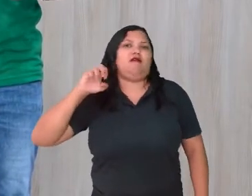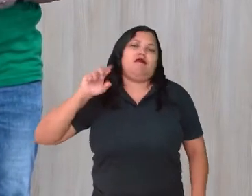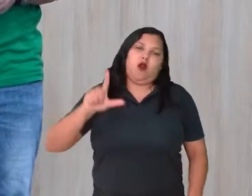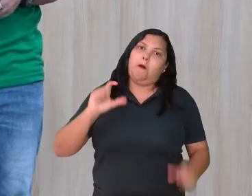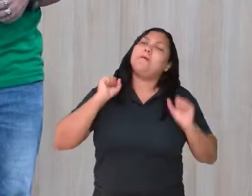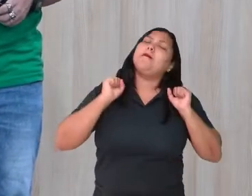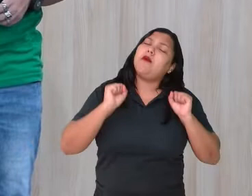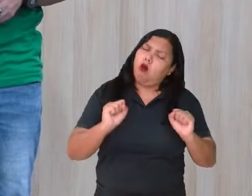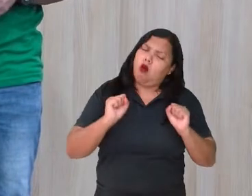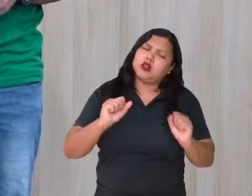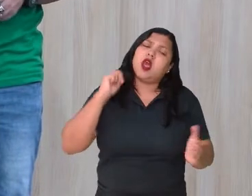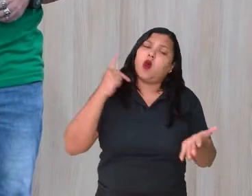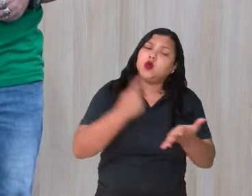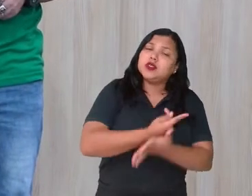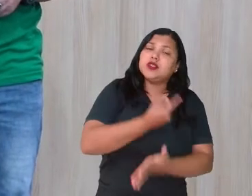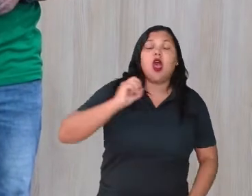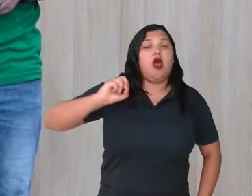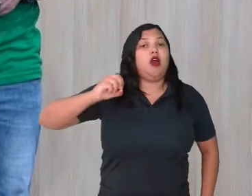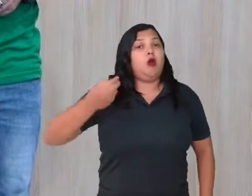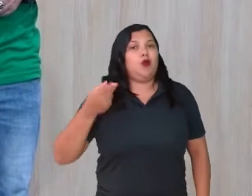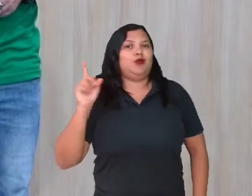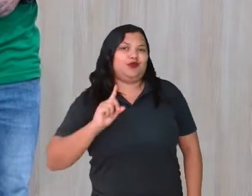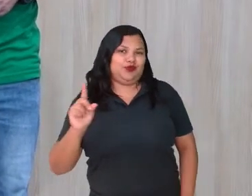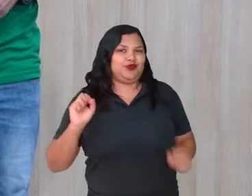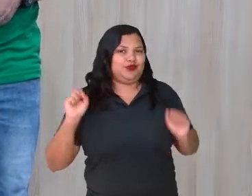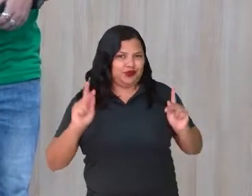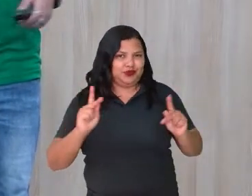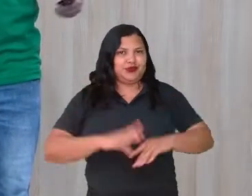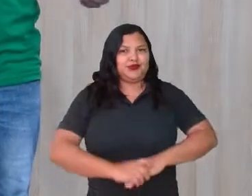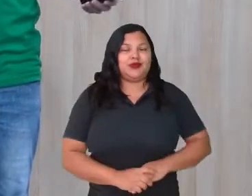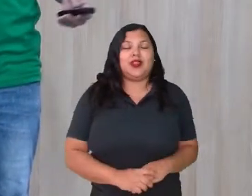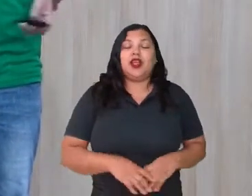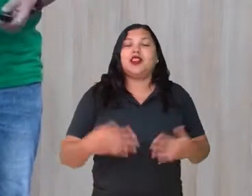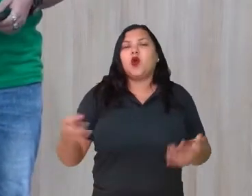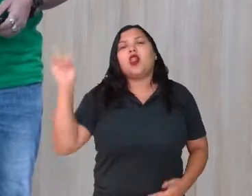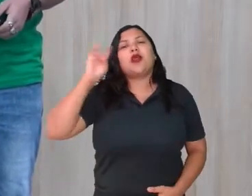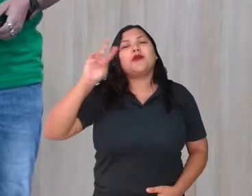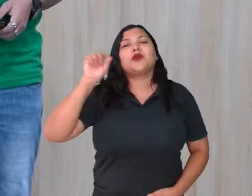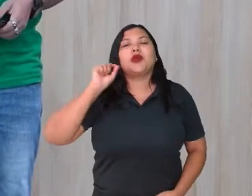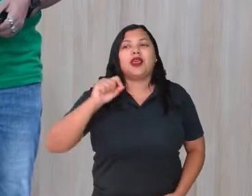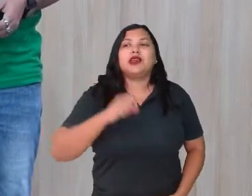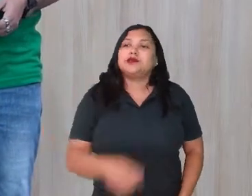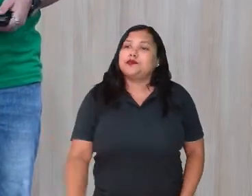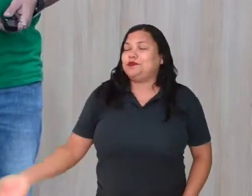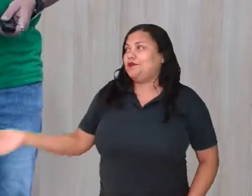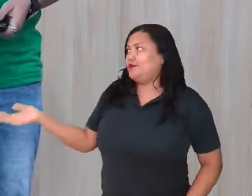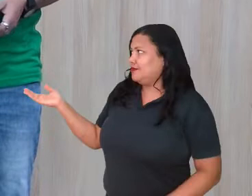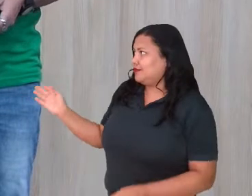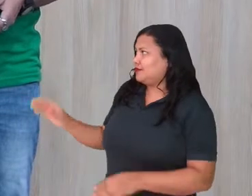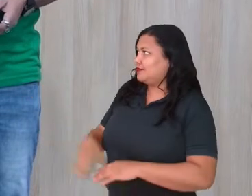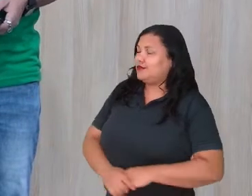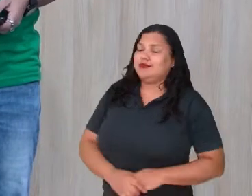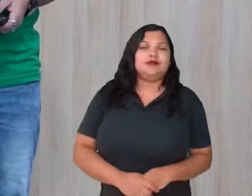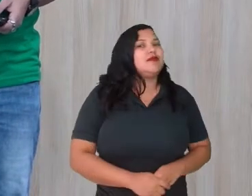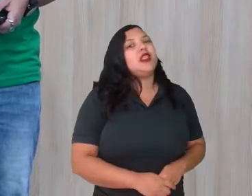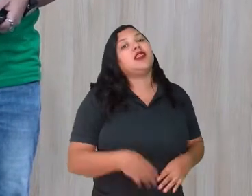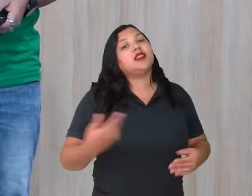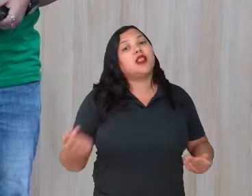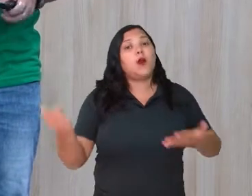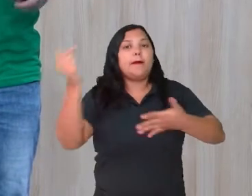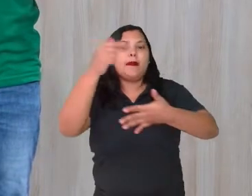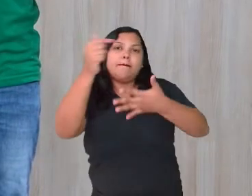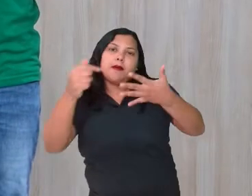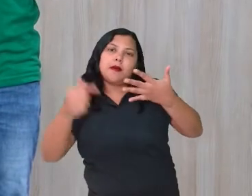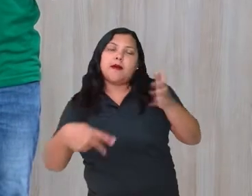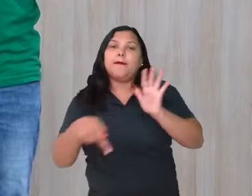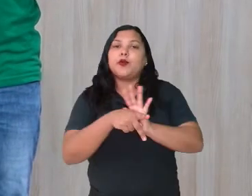seriam certezas que nós teríamos que explorar, tá certo? Lembrando que essa é uma aula feita com os elementos lá do